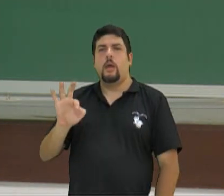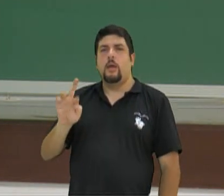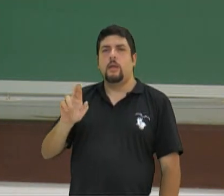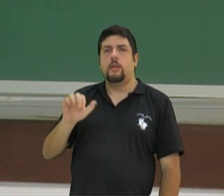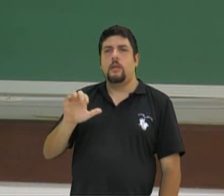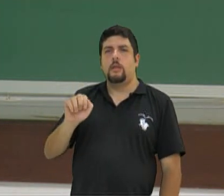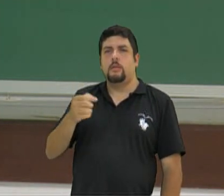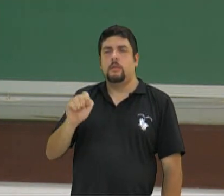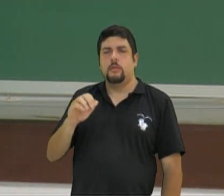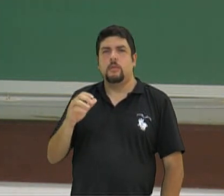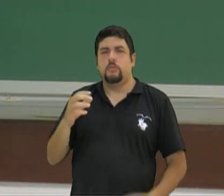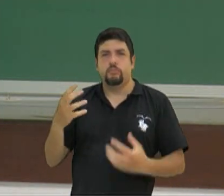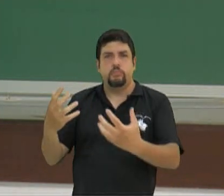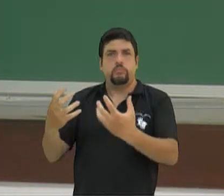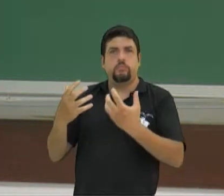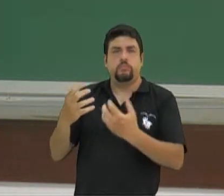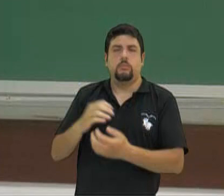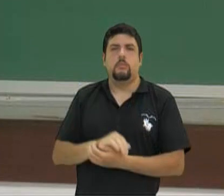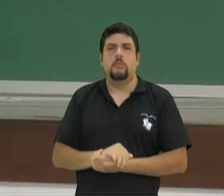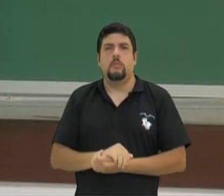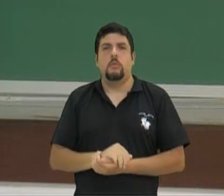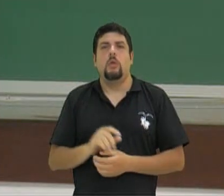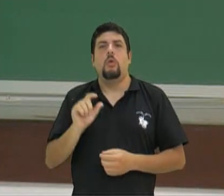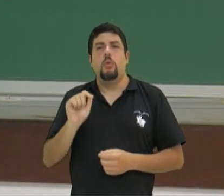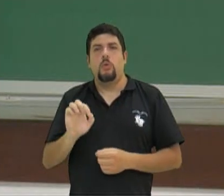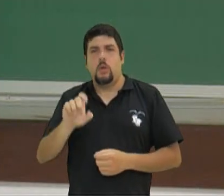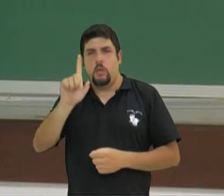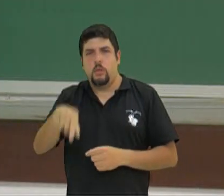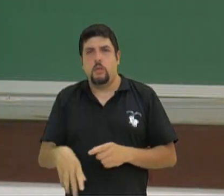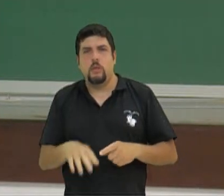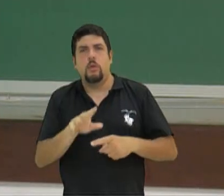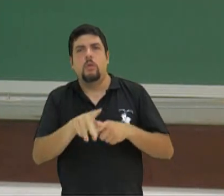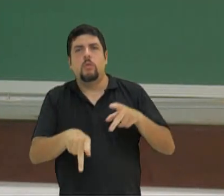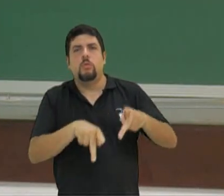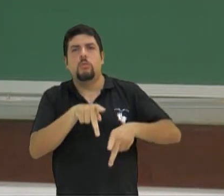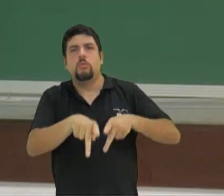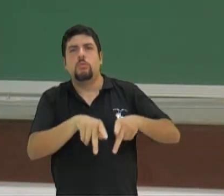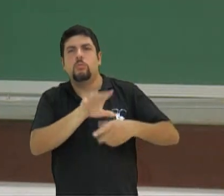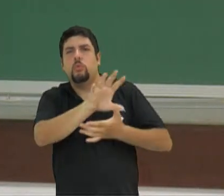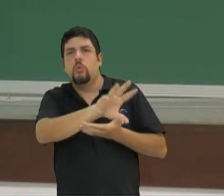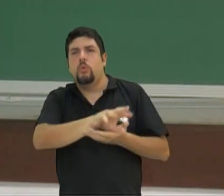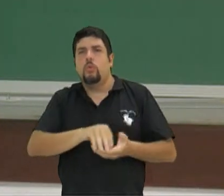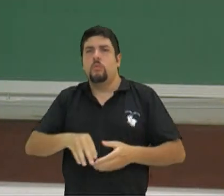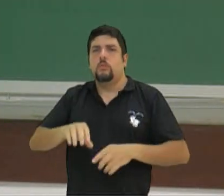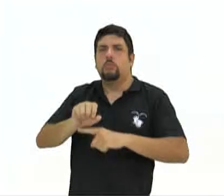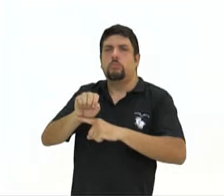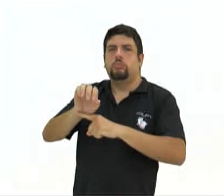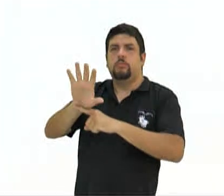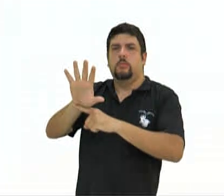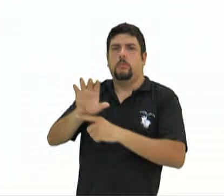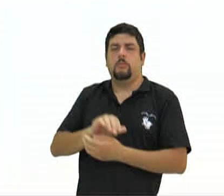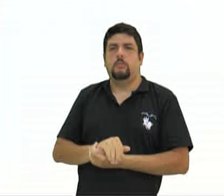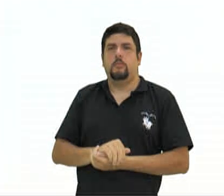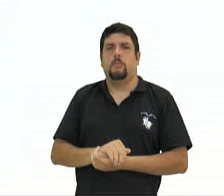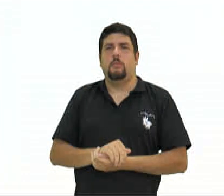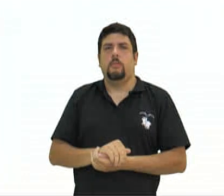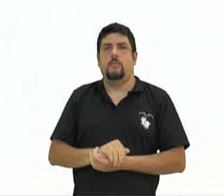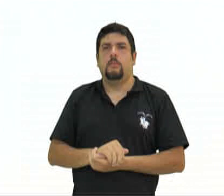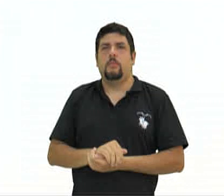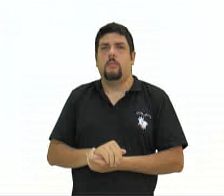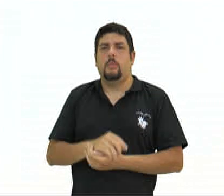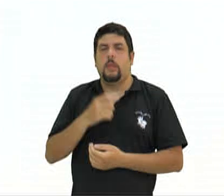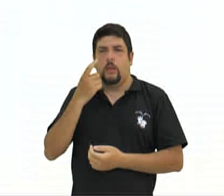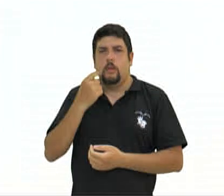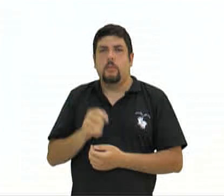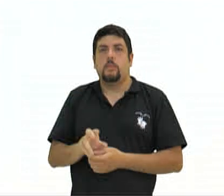do cinema, o objetivo era fazer o quê? Uma atração do público, né? O filme era intitulado La sortie de